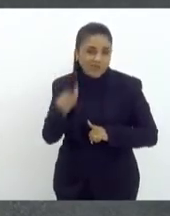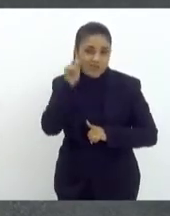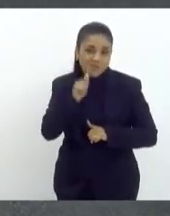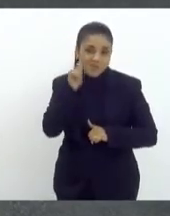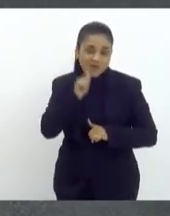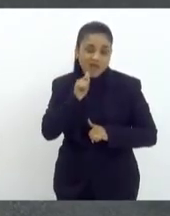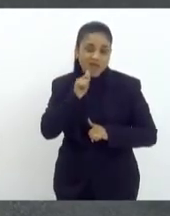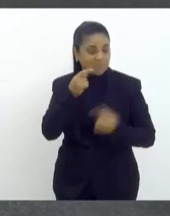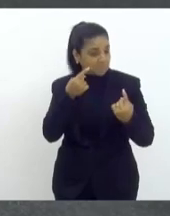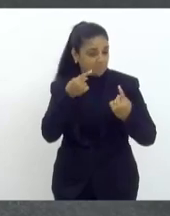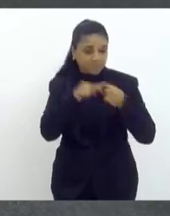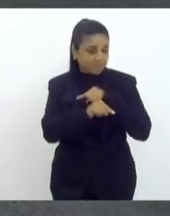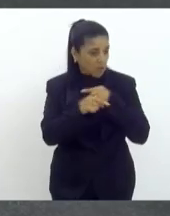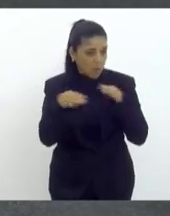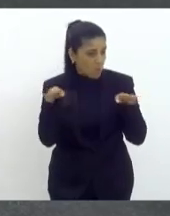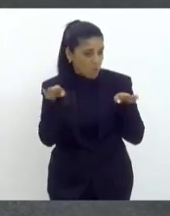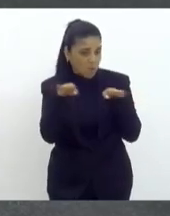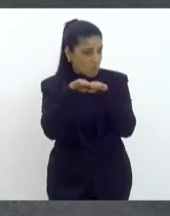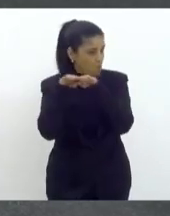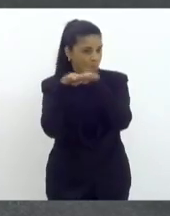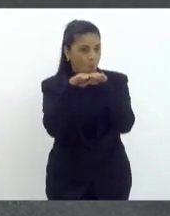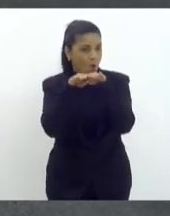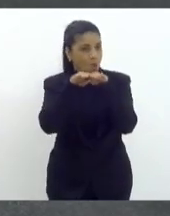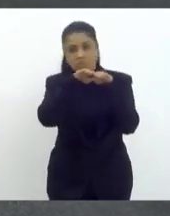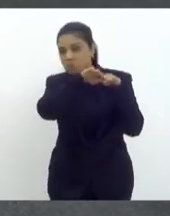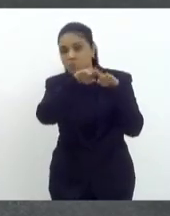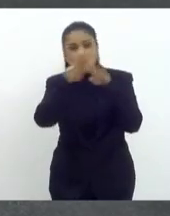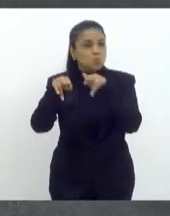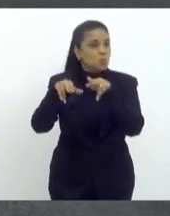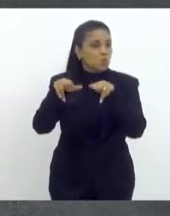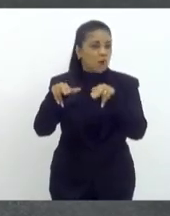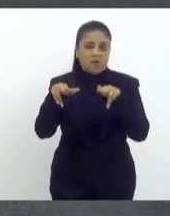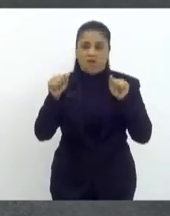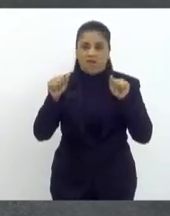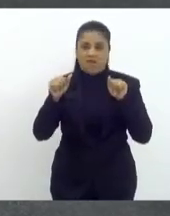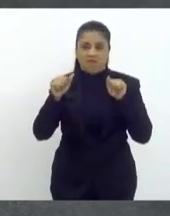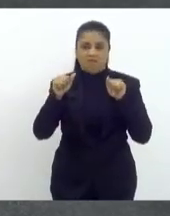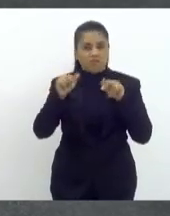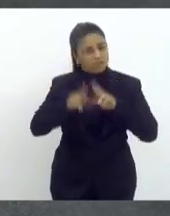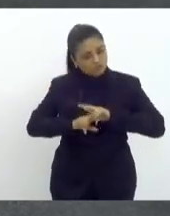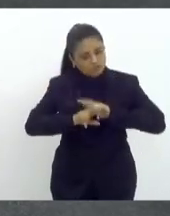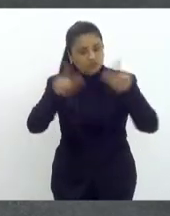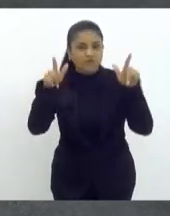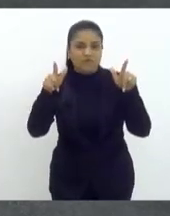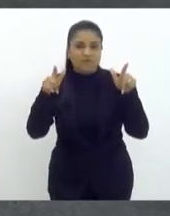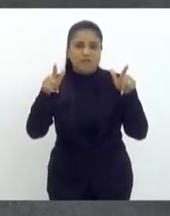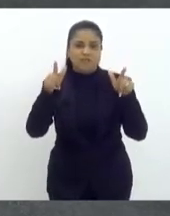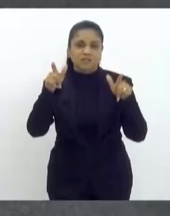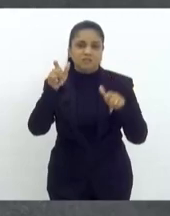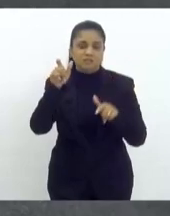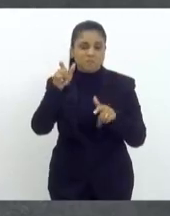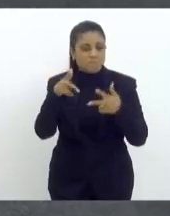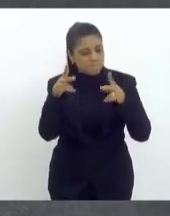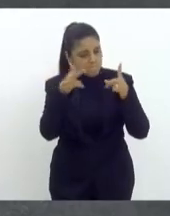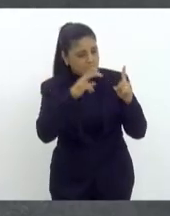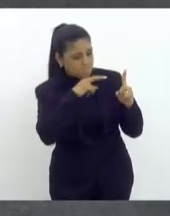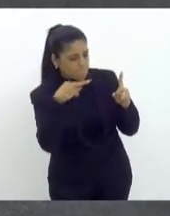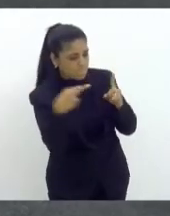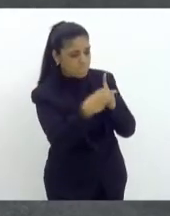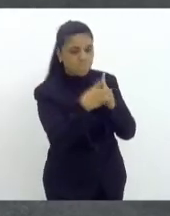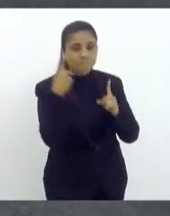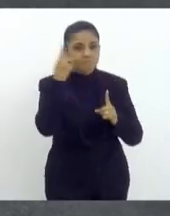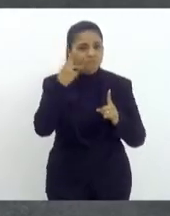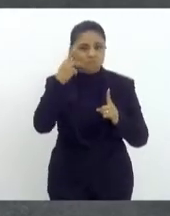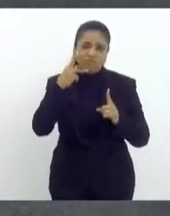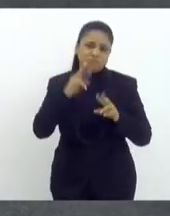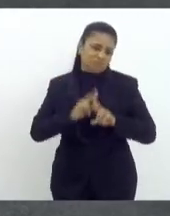não somos todas iguais e não seremos nós temos a nossa percepção política nenhuma de nós aqui chegou aqui só por ser